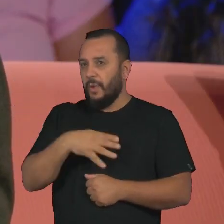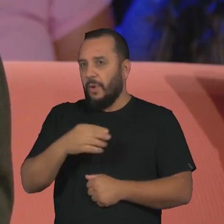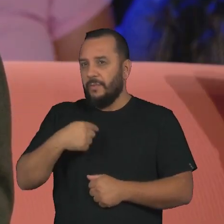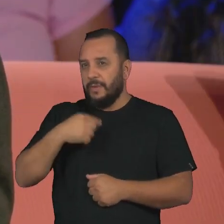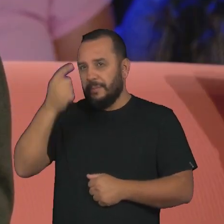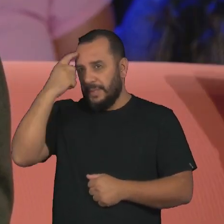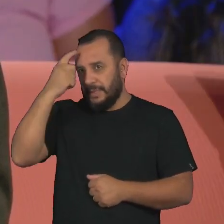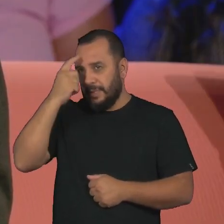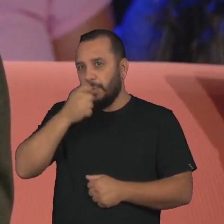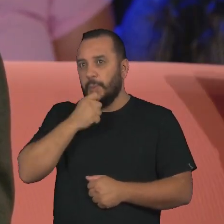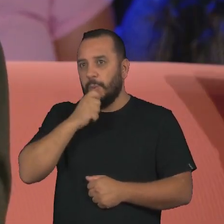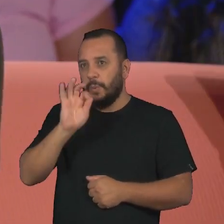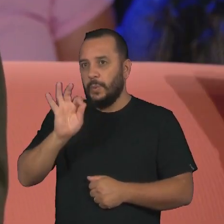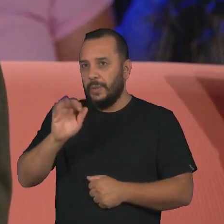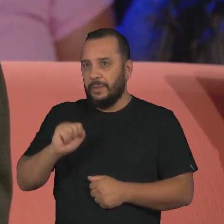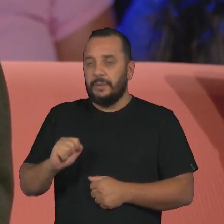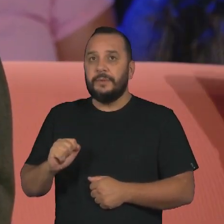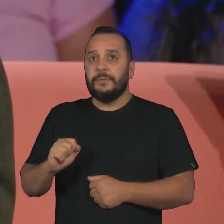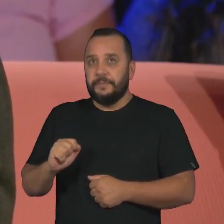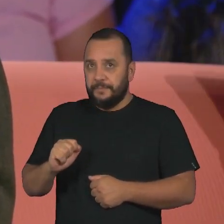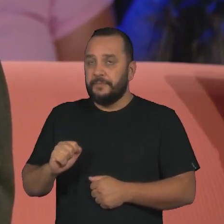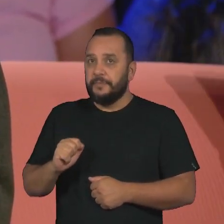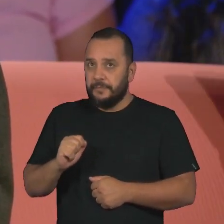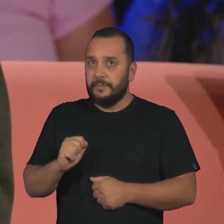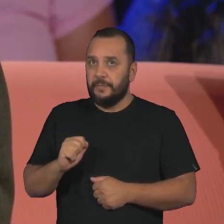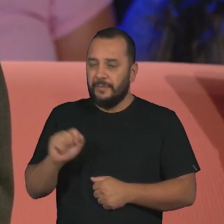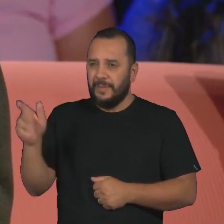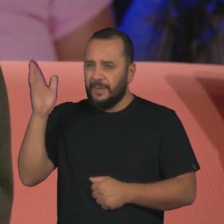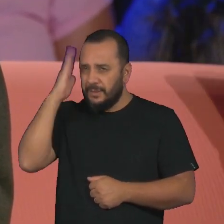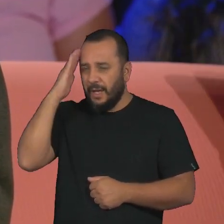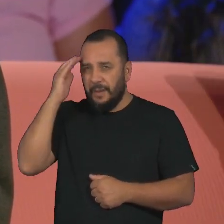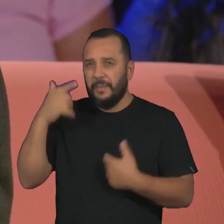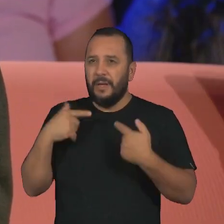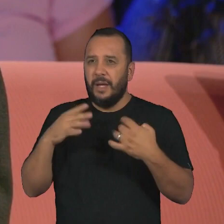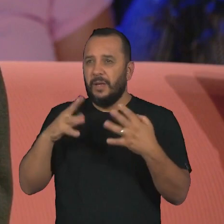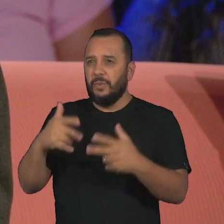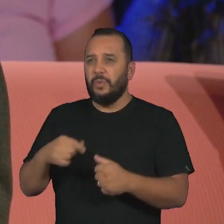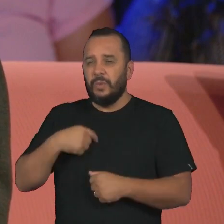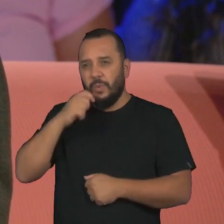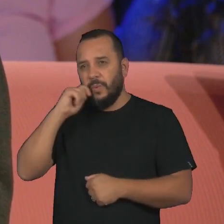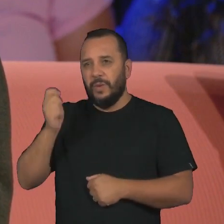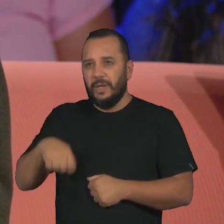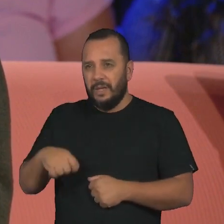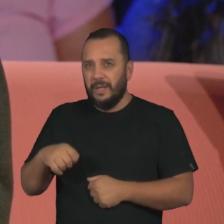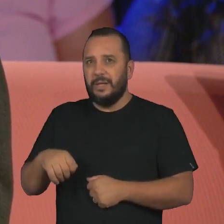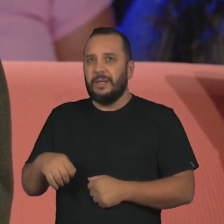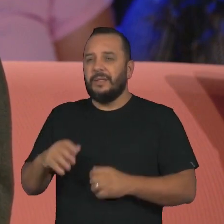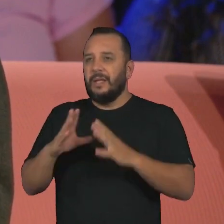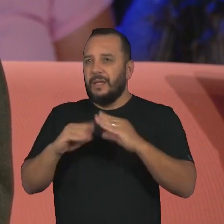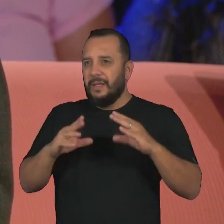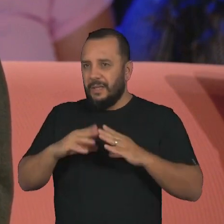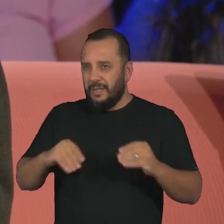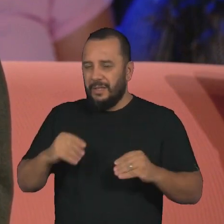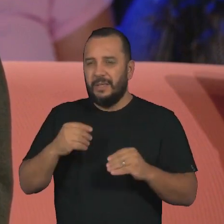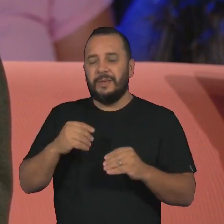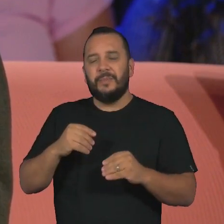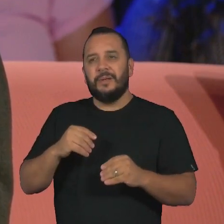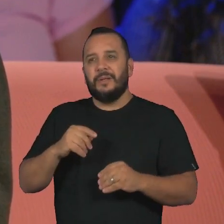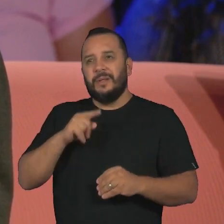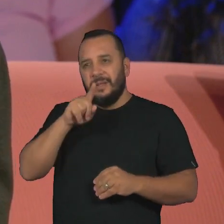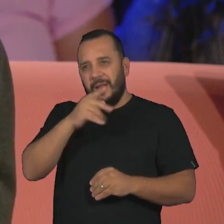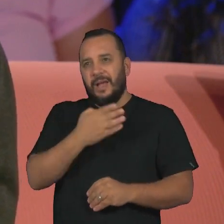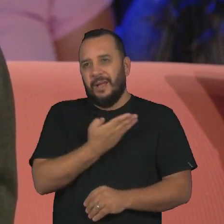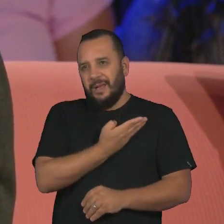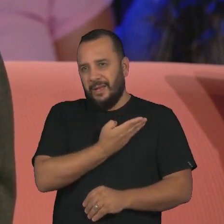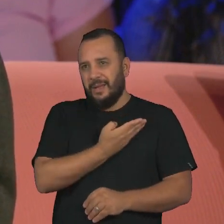para pensar. Ele falou assim, você sabe que essas guerras todas, Ucrânia, Líbano, faixa de Gaza,